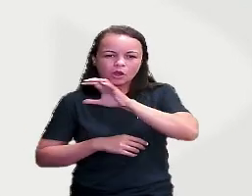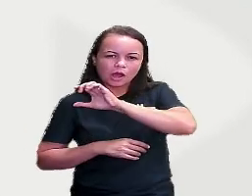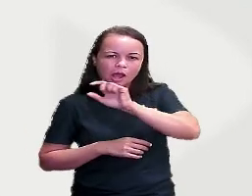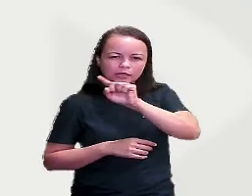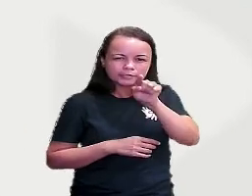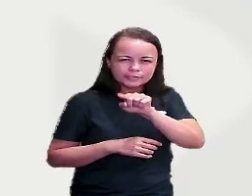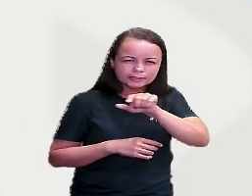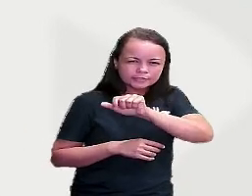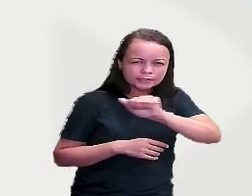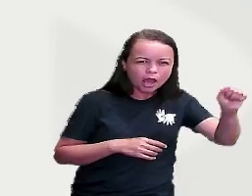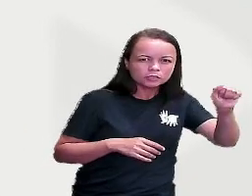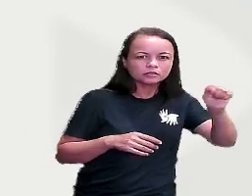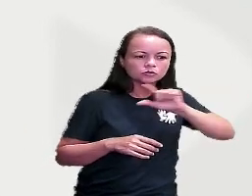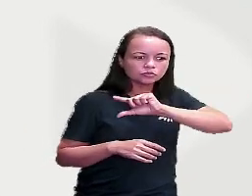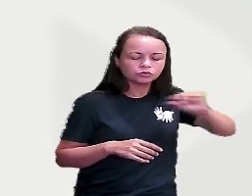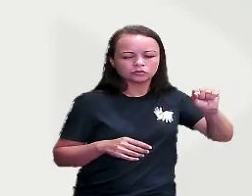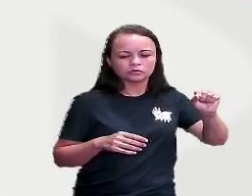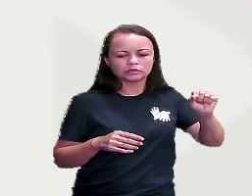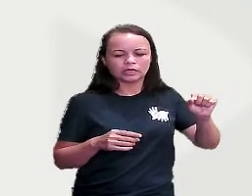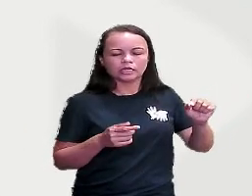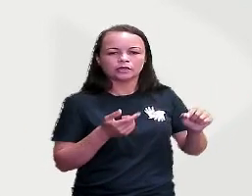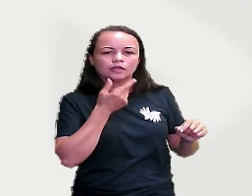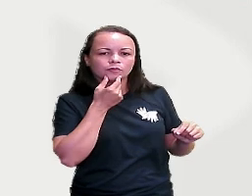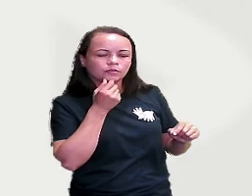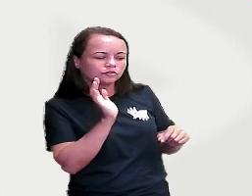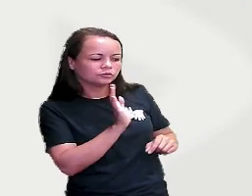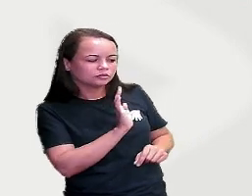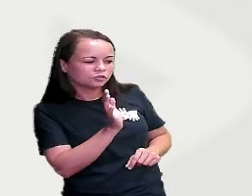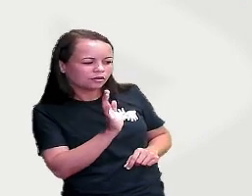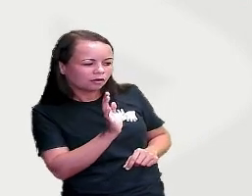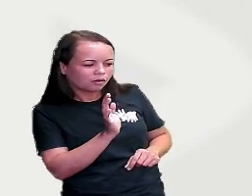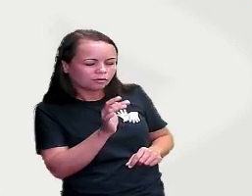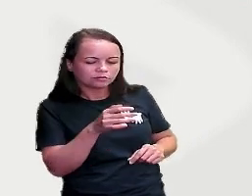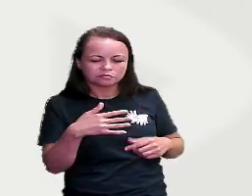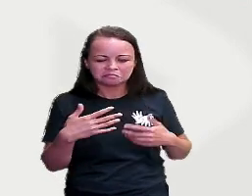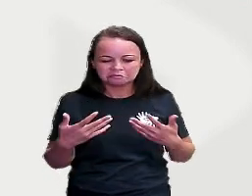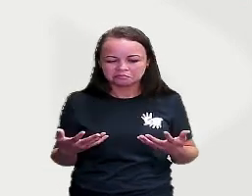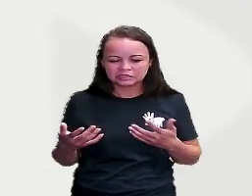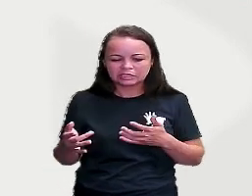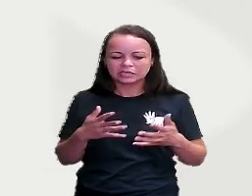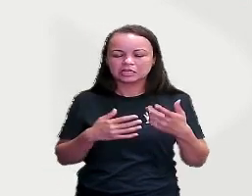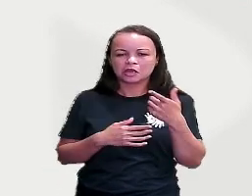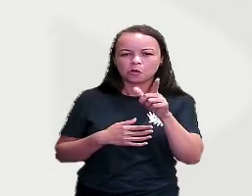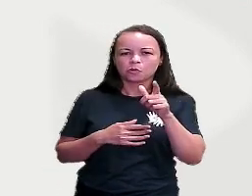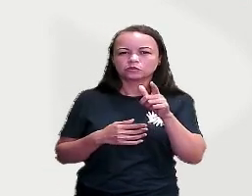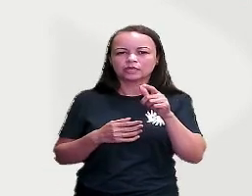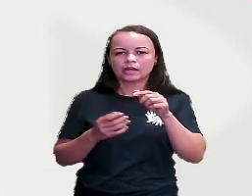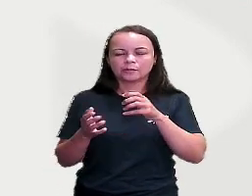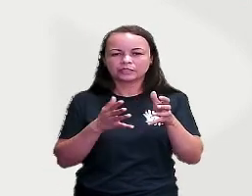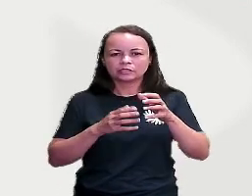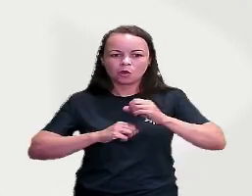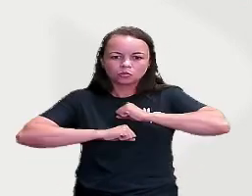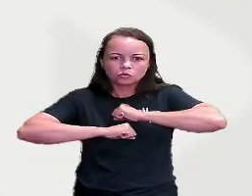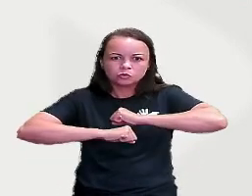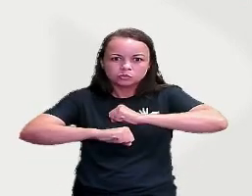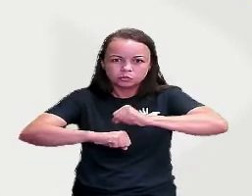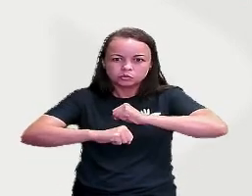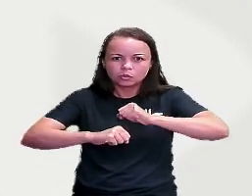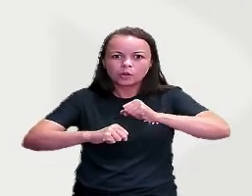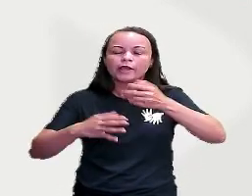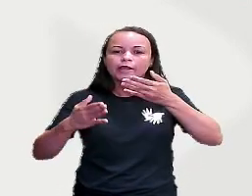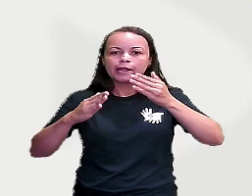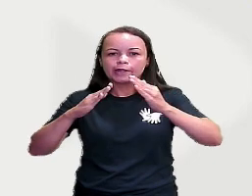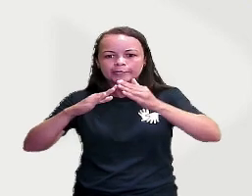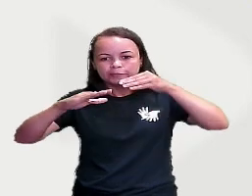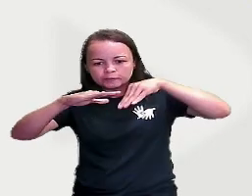e Cebolinha. Tchau, Cascão. E mais outra palavrinha representando aí, Cascão naquela rapidez entrando dentro de